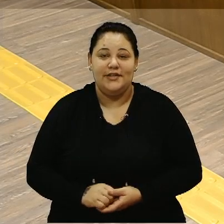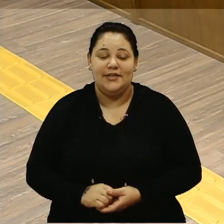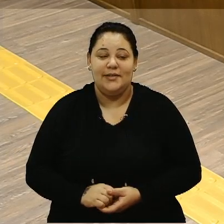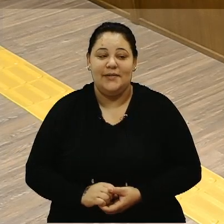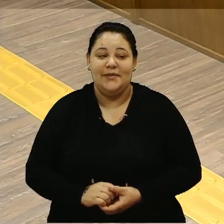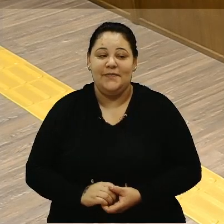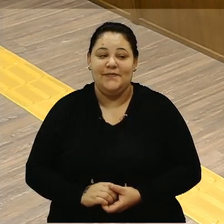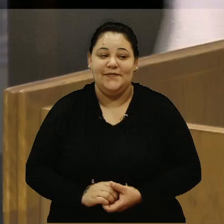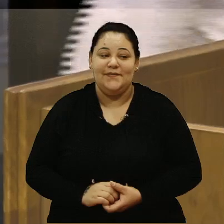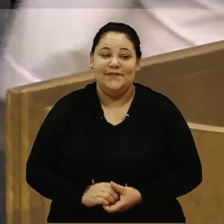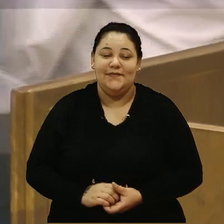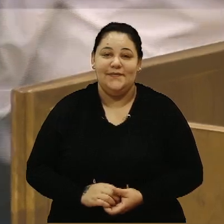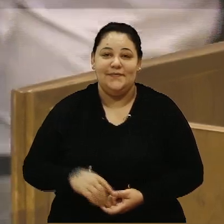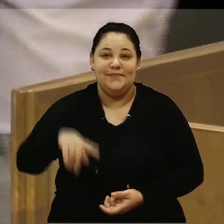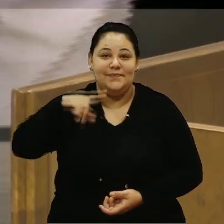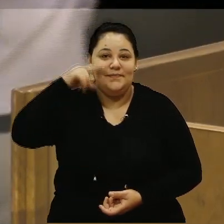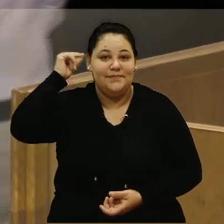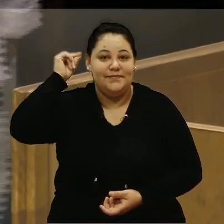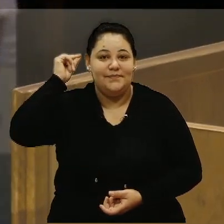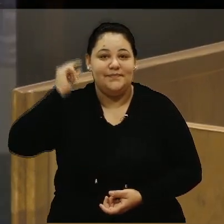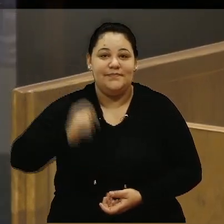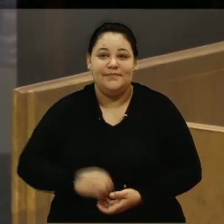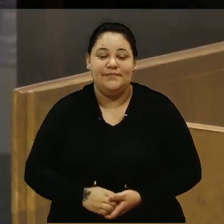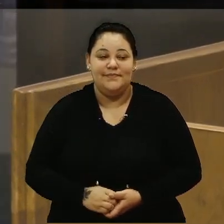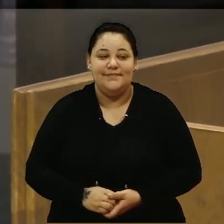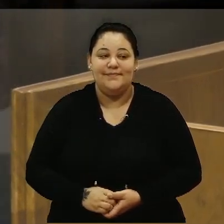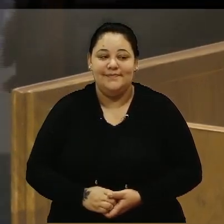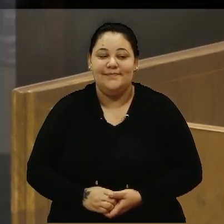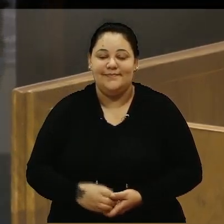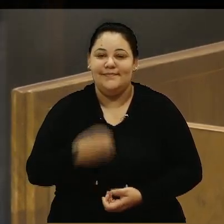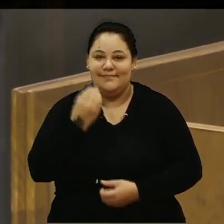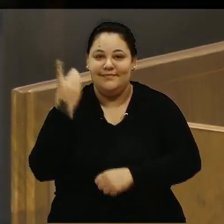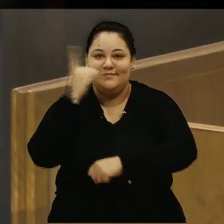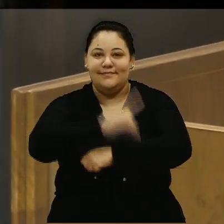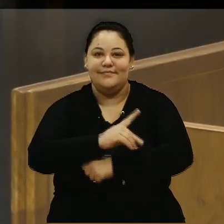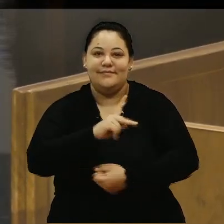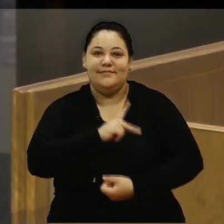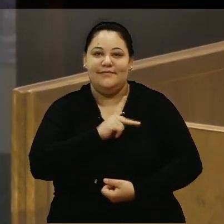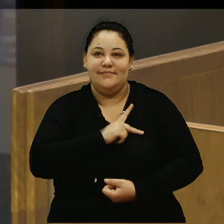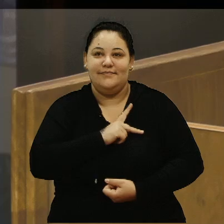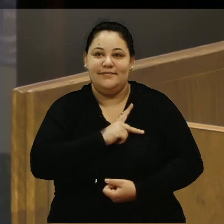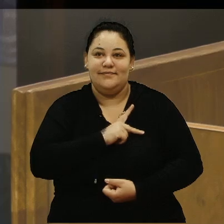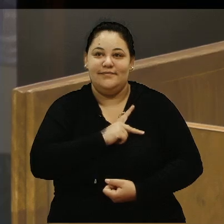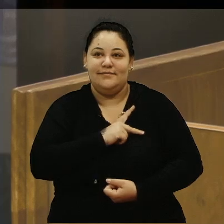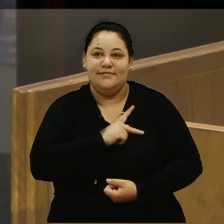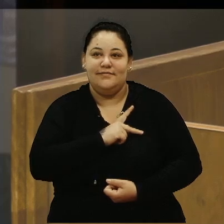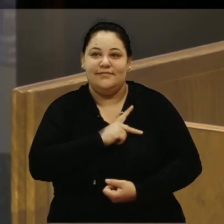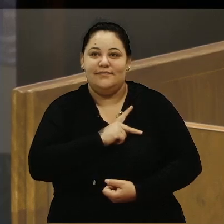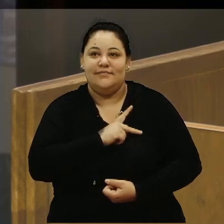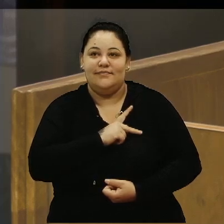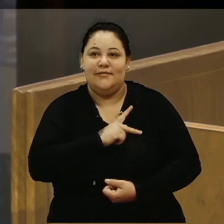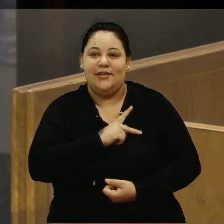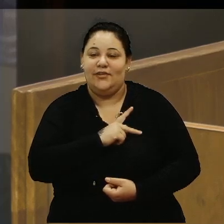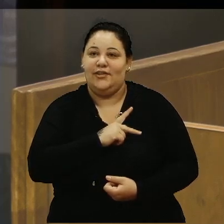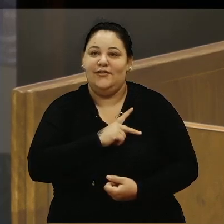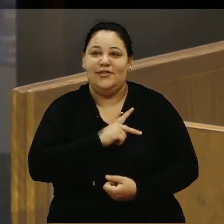Que coisa. Bom dia, presidente, senhoras e senhores, colegas